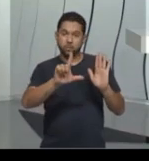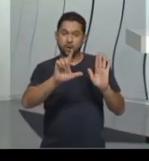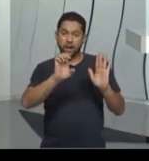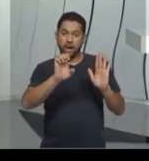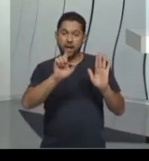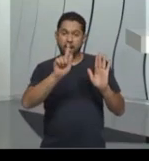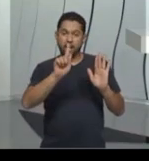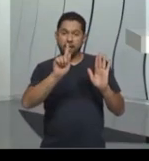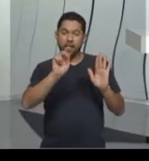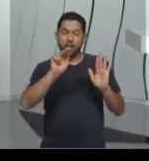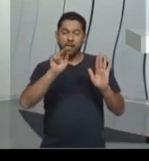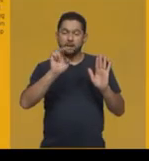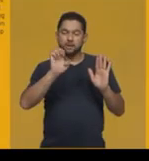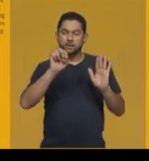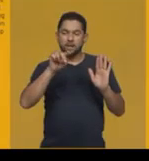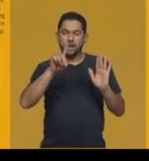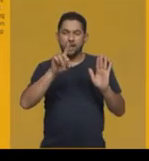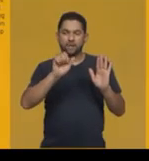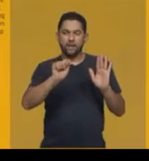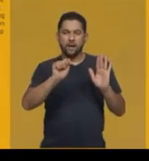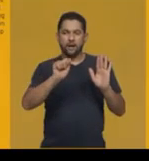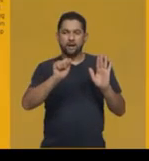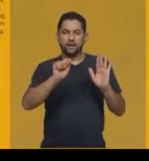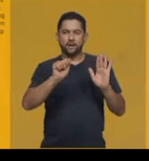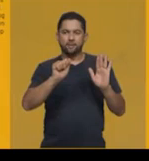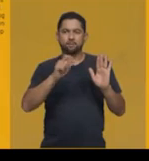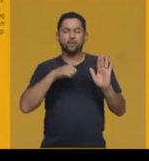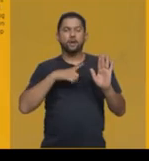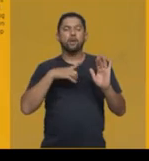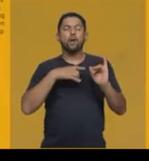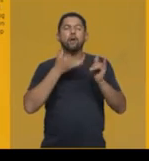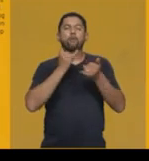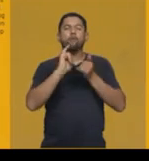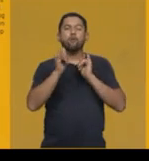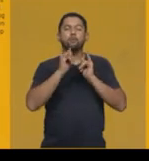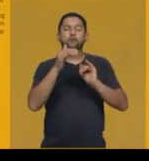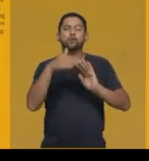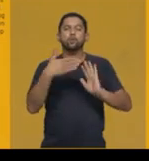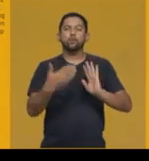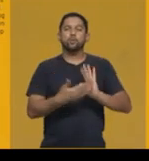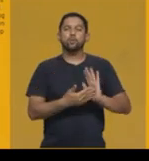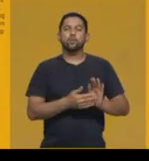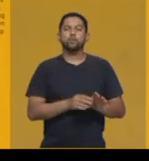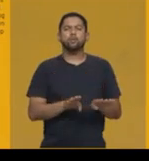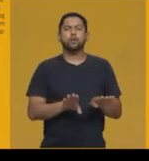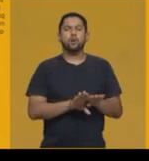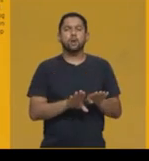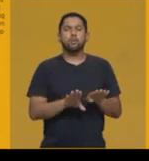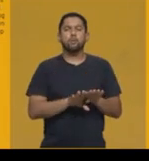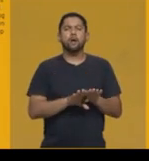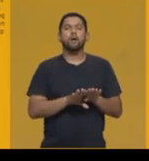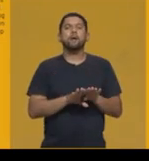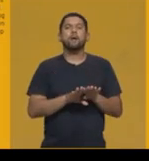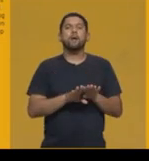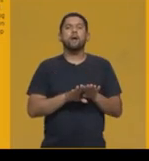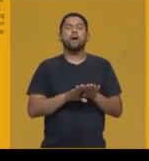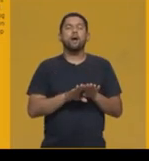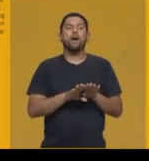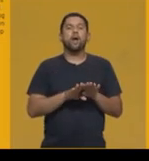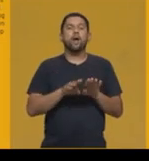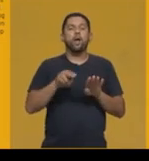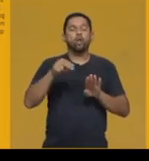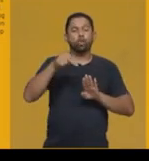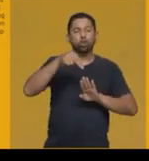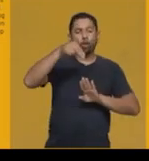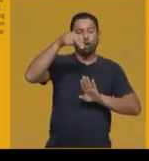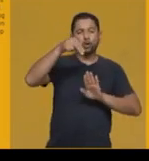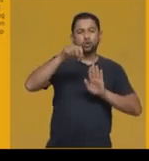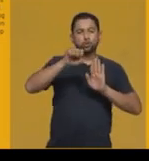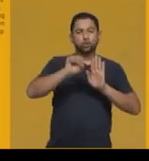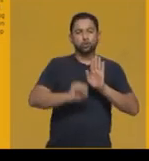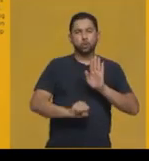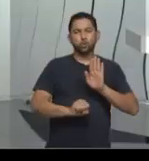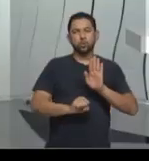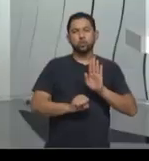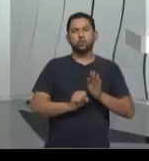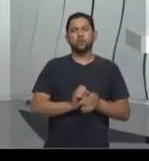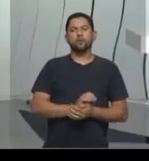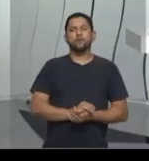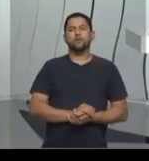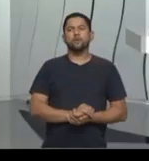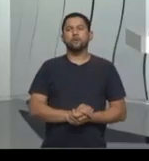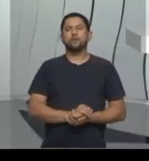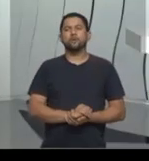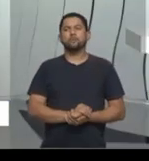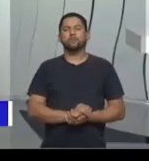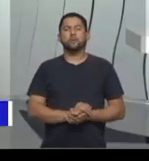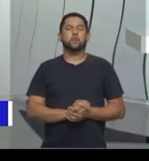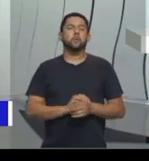trazer informações completas desse mapa. Nós temos a orientação, tipo de projeção, ou seja, nós temos aqui